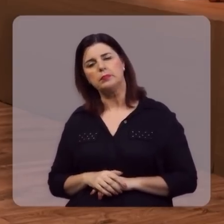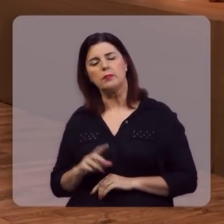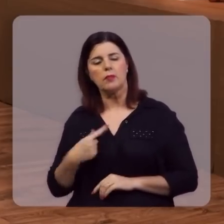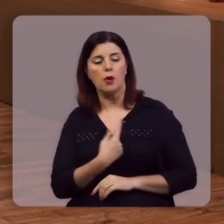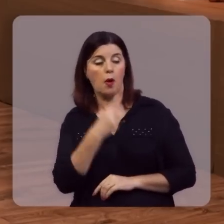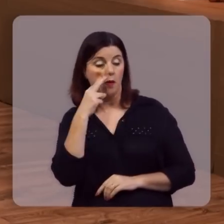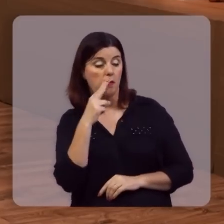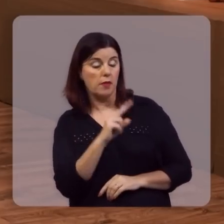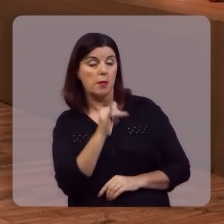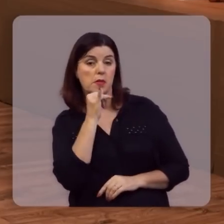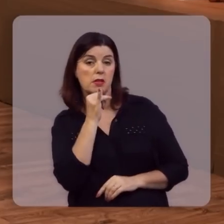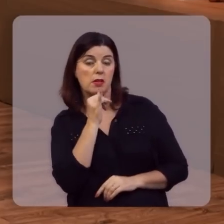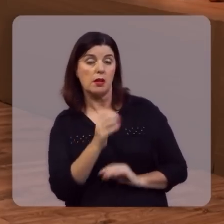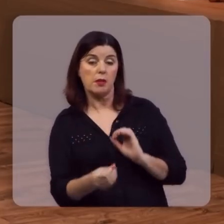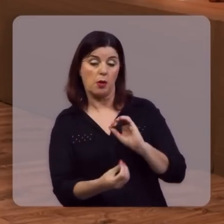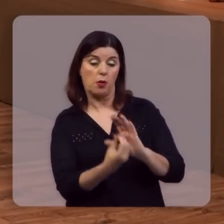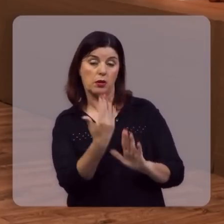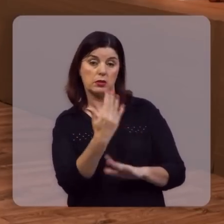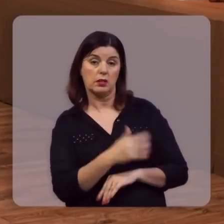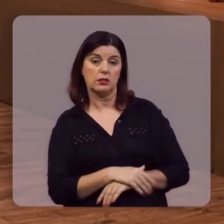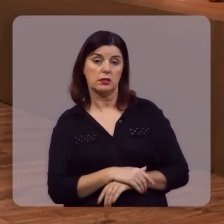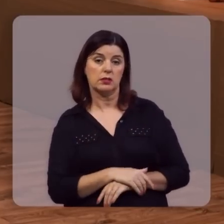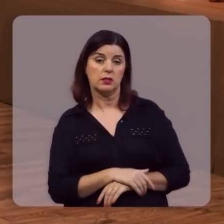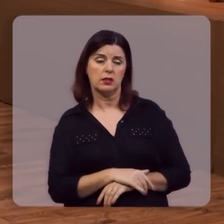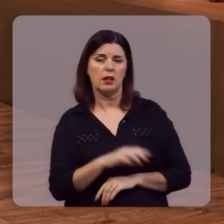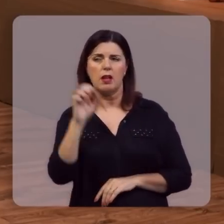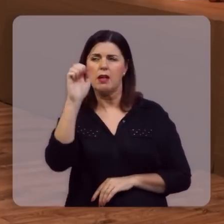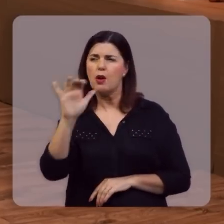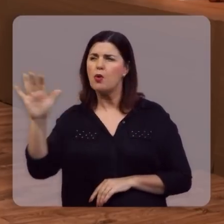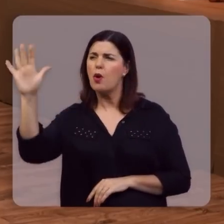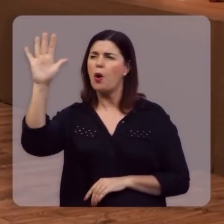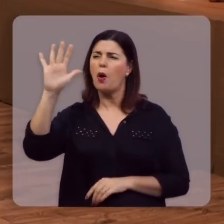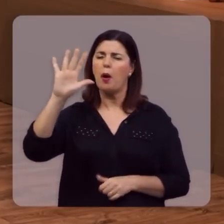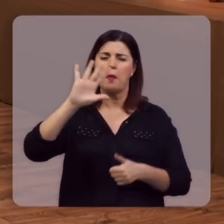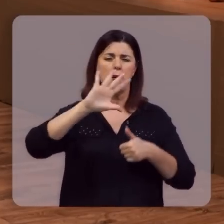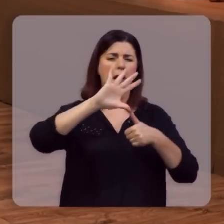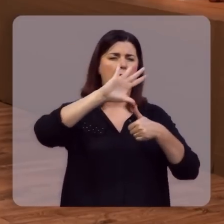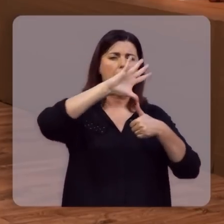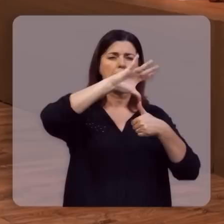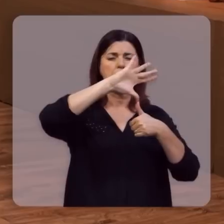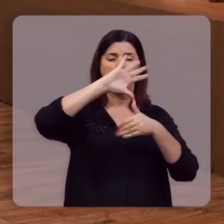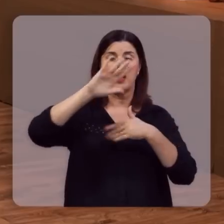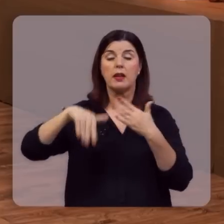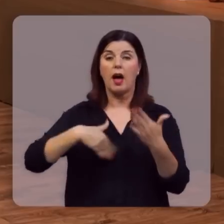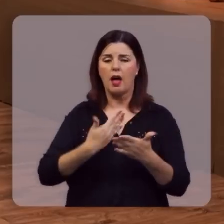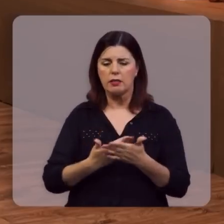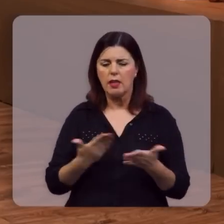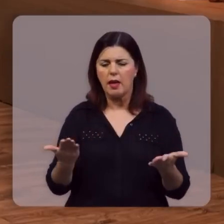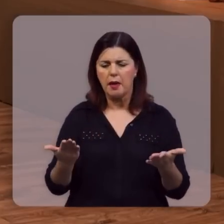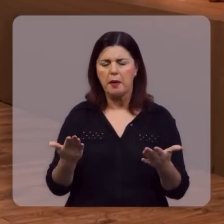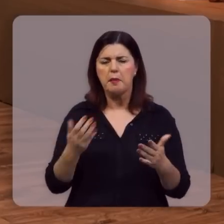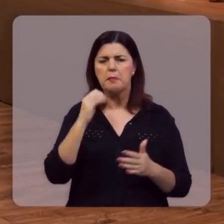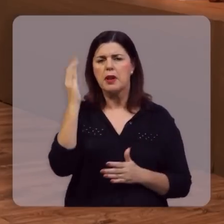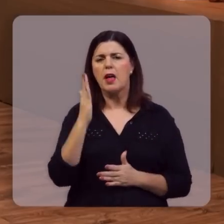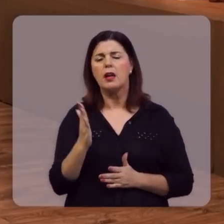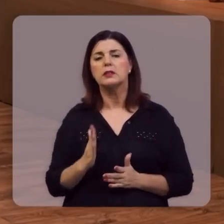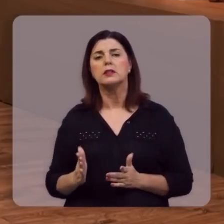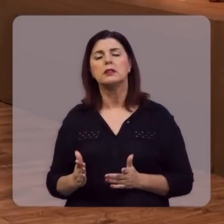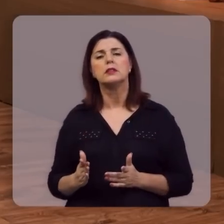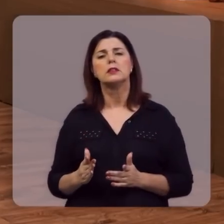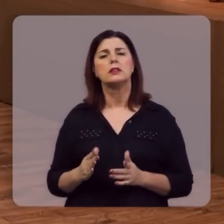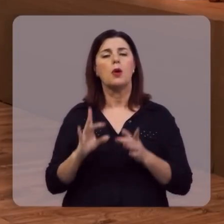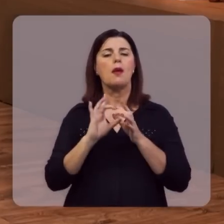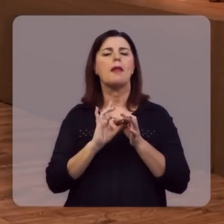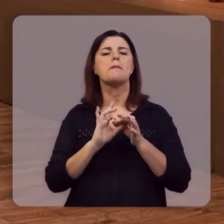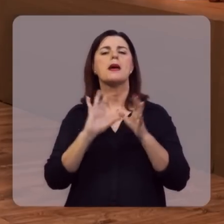Vemos, por exemplo, o que aconteceu e está acontecendo na Europa, na América e aqui no Brasil, inclusive, mundo afora, o